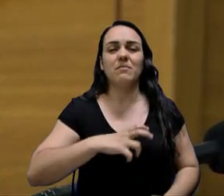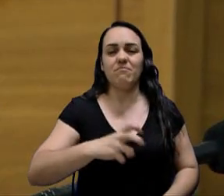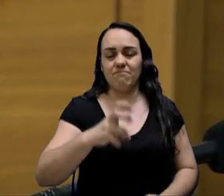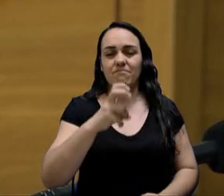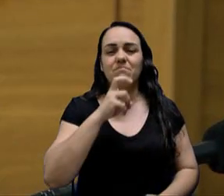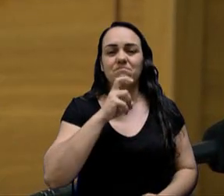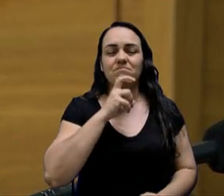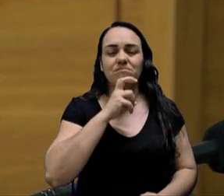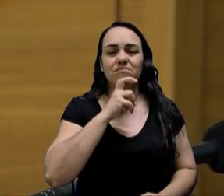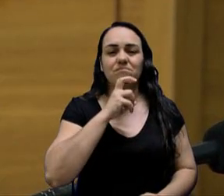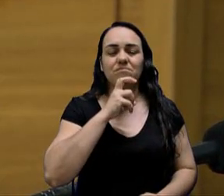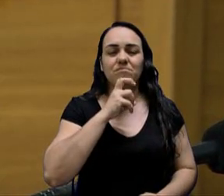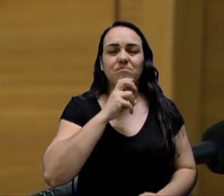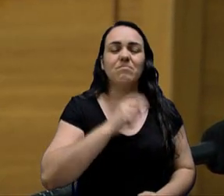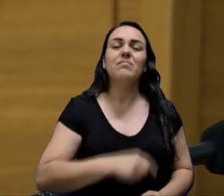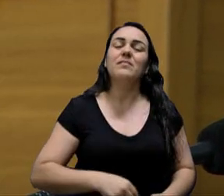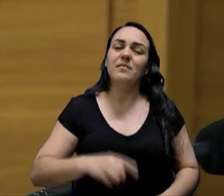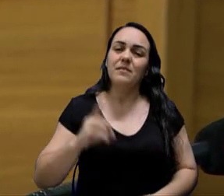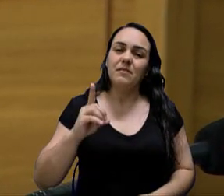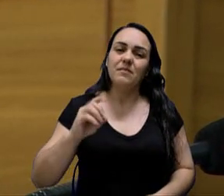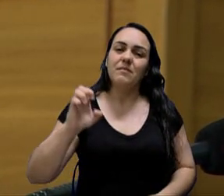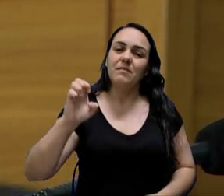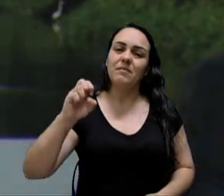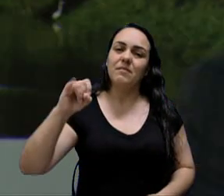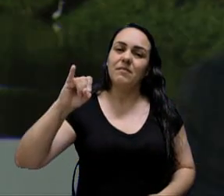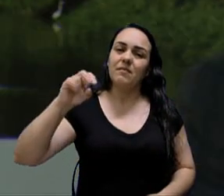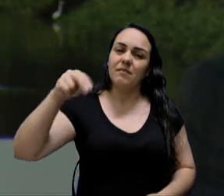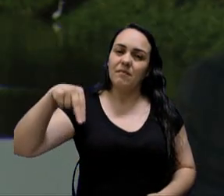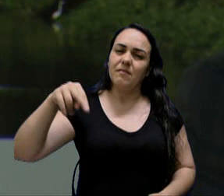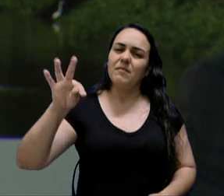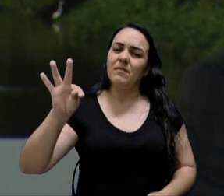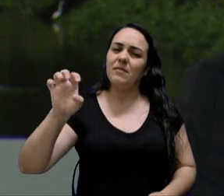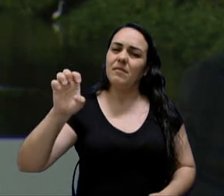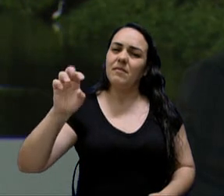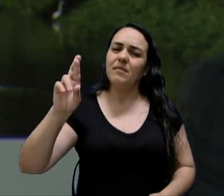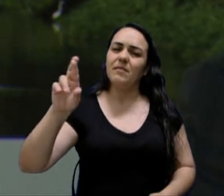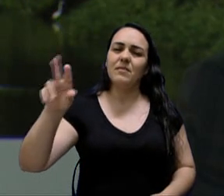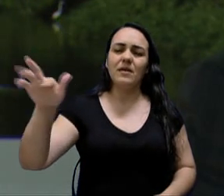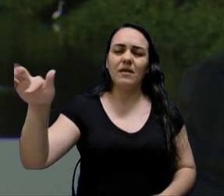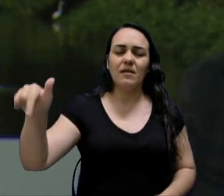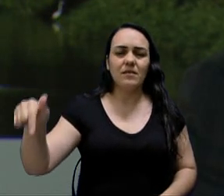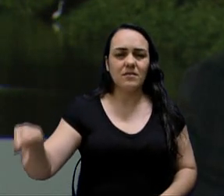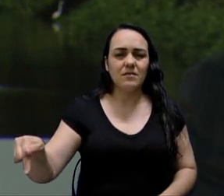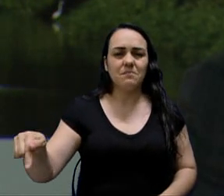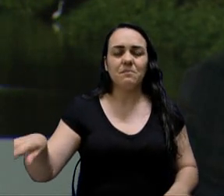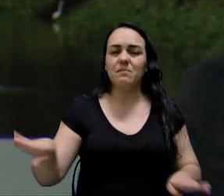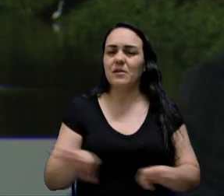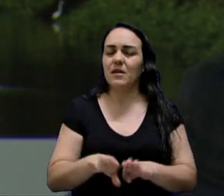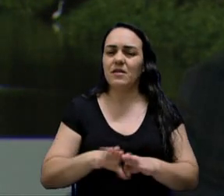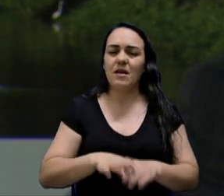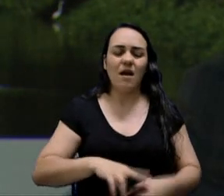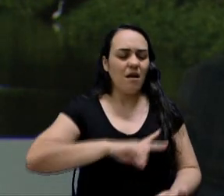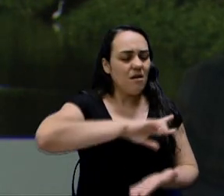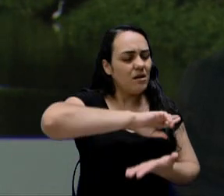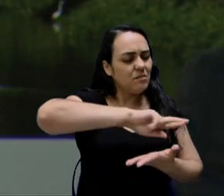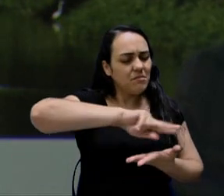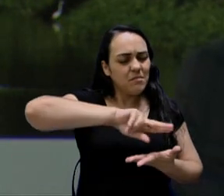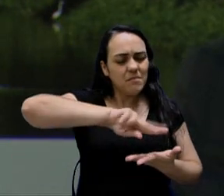Interset. Seccionais de Polícia, de Avaré, Dr. Rubens, Botucatu, Dr.